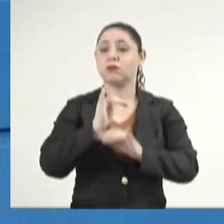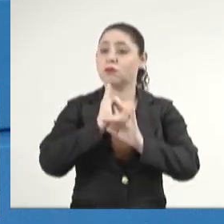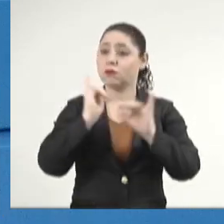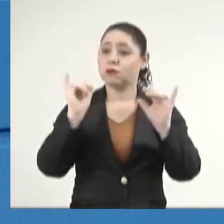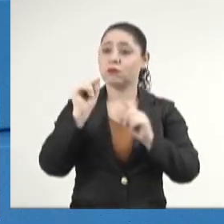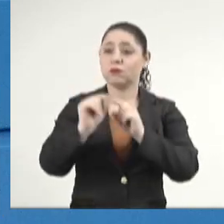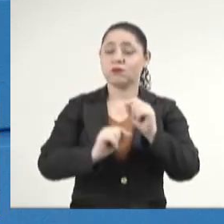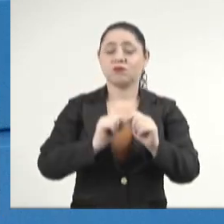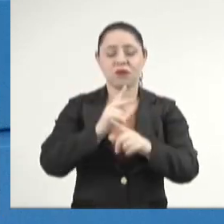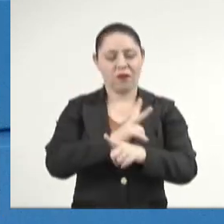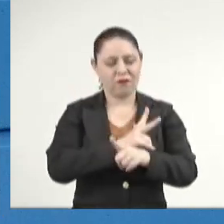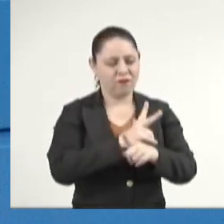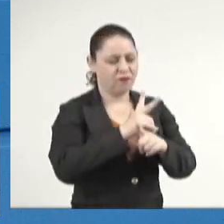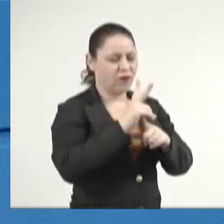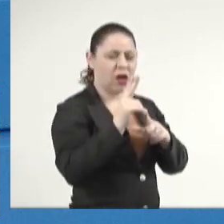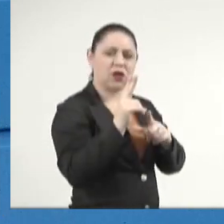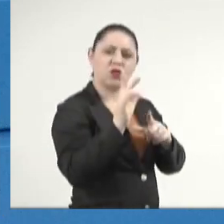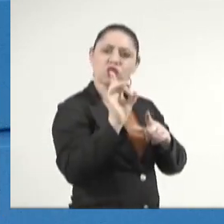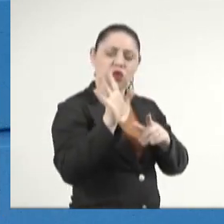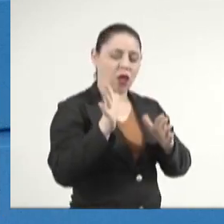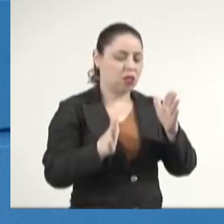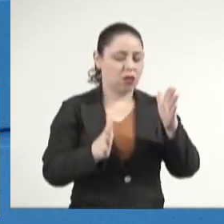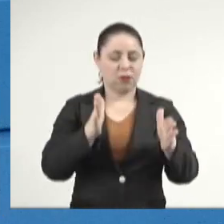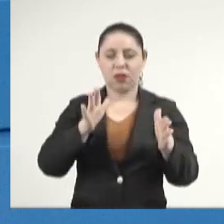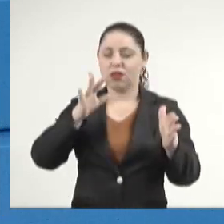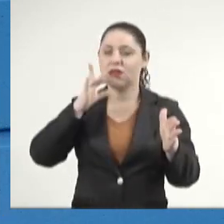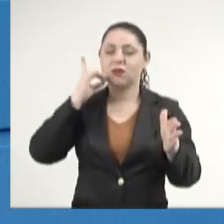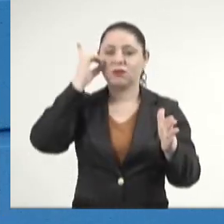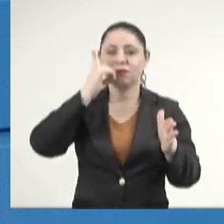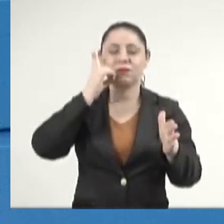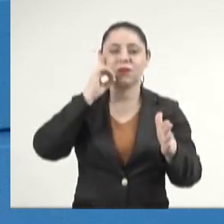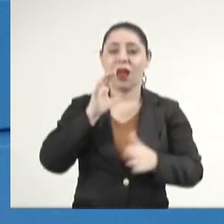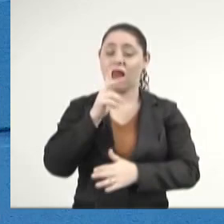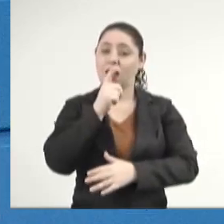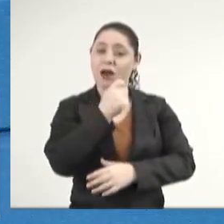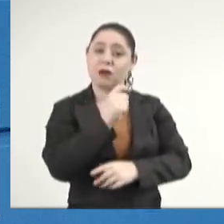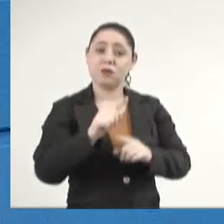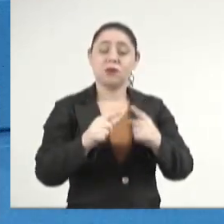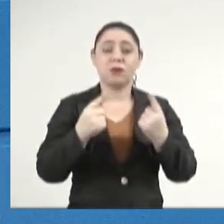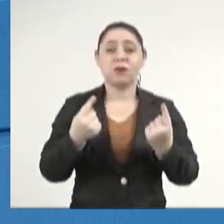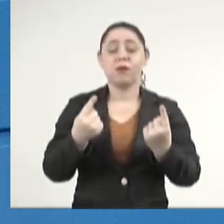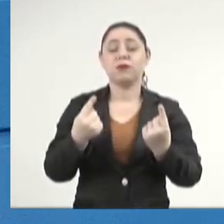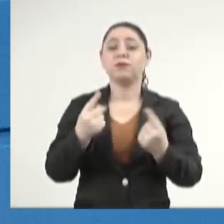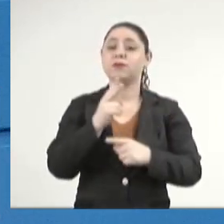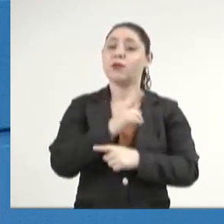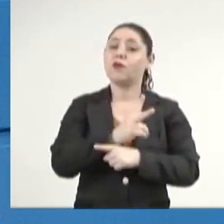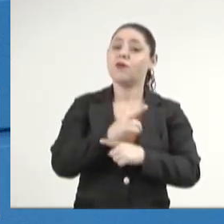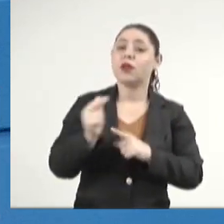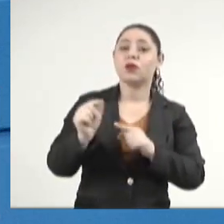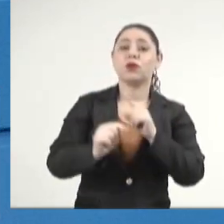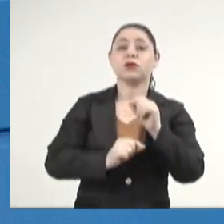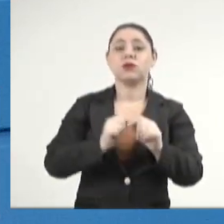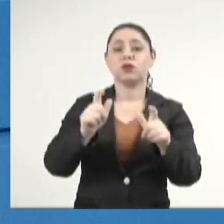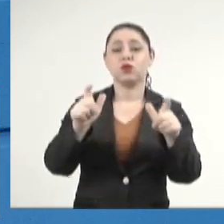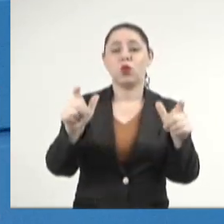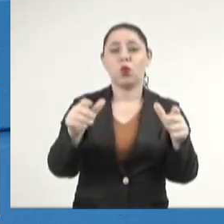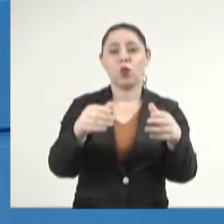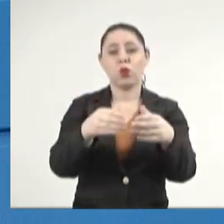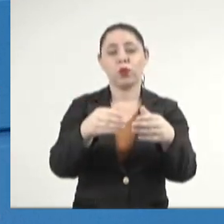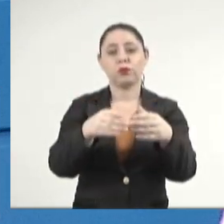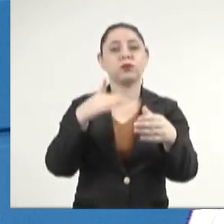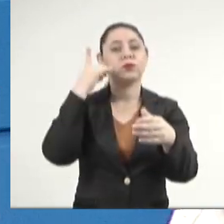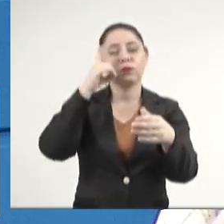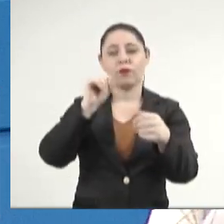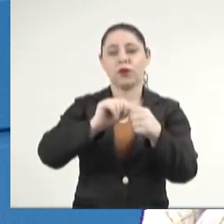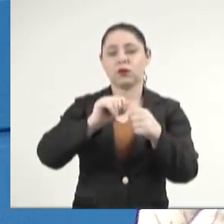que essa foi uma vitória não só do mandato da deputada Lia Nogueira, mas uma vitória desse parlamento que, sem dúvida alguma, vai